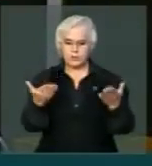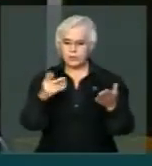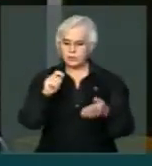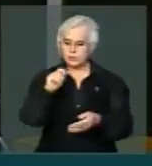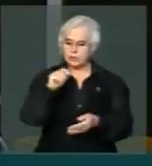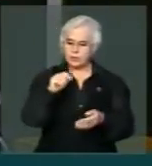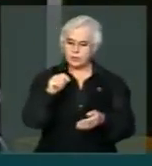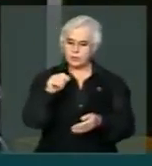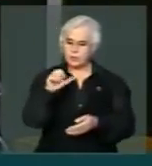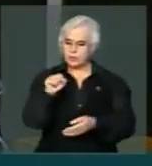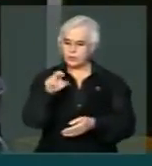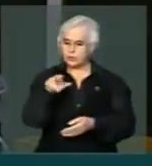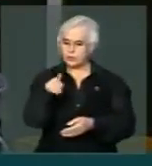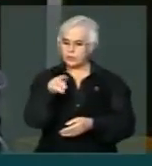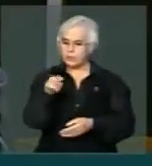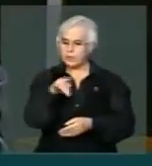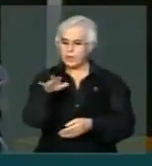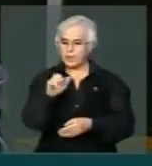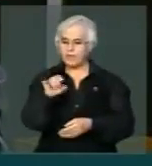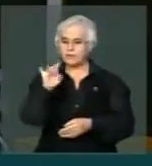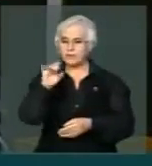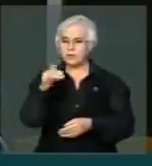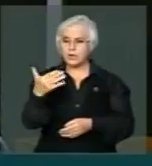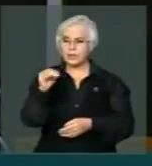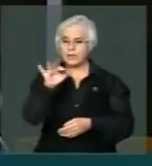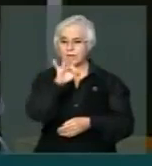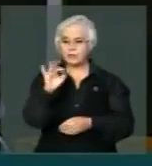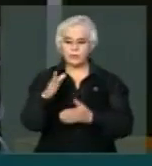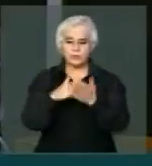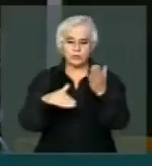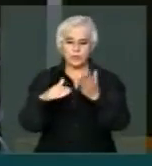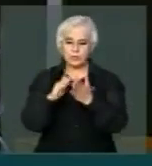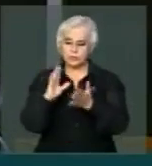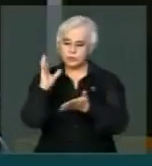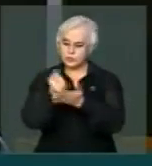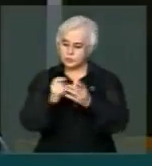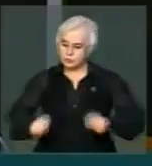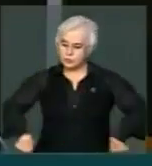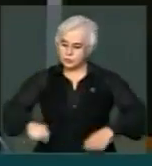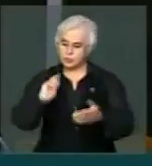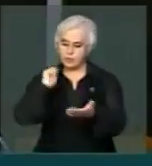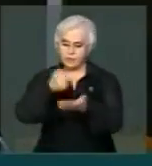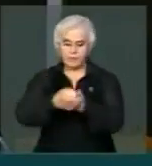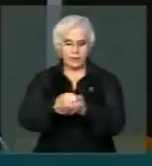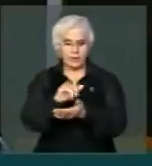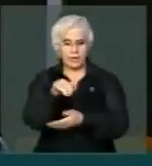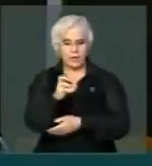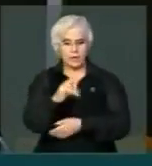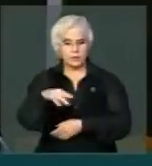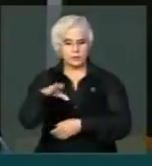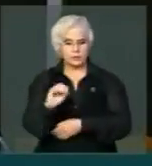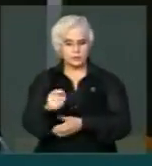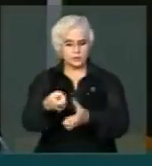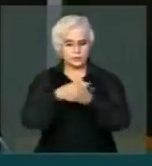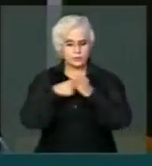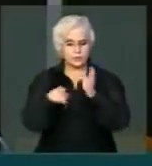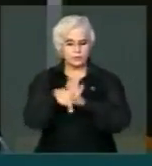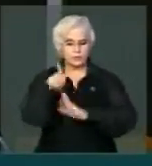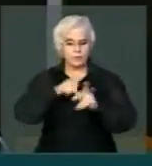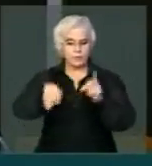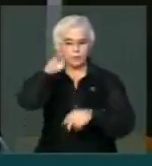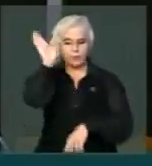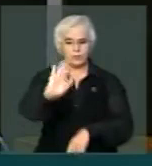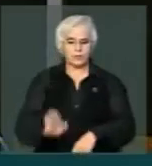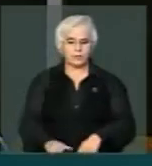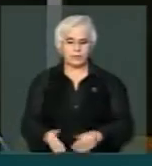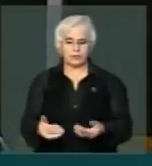só 10% do que vai se gastar para pagar juros e amortizações da dívida pública